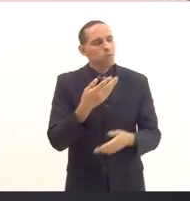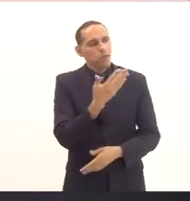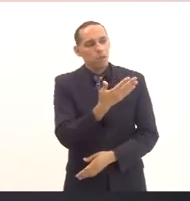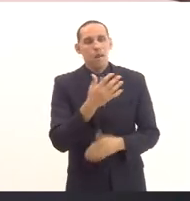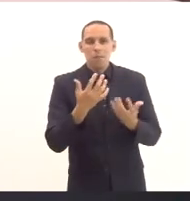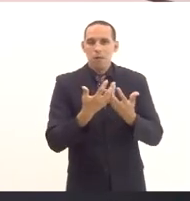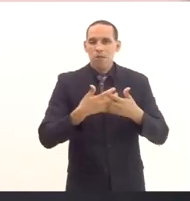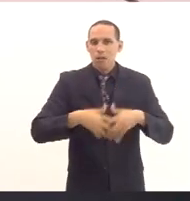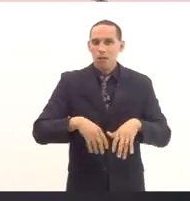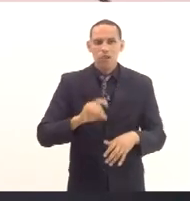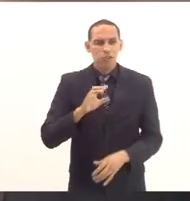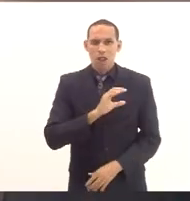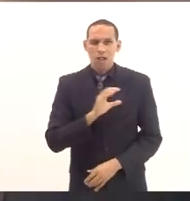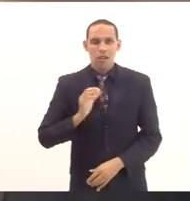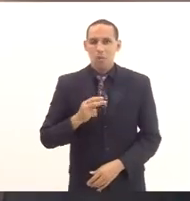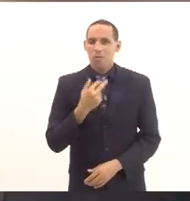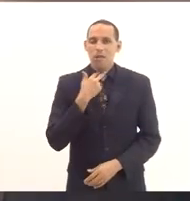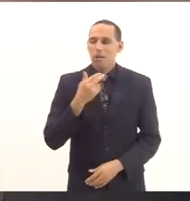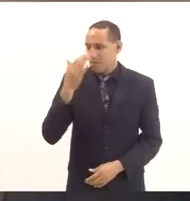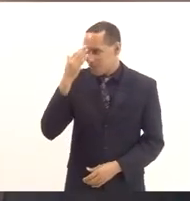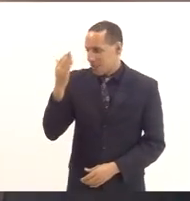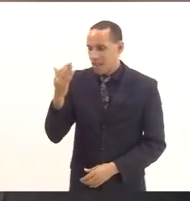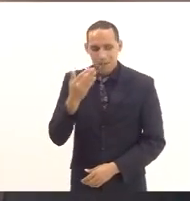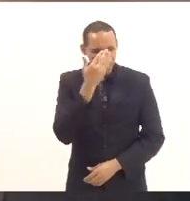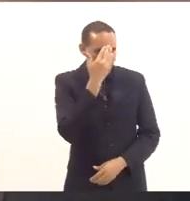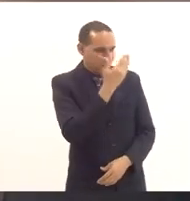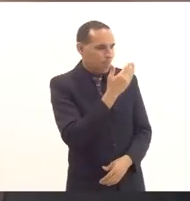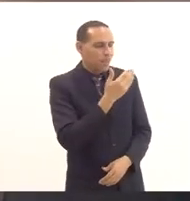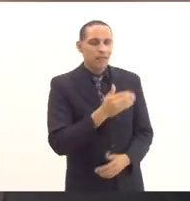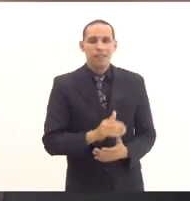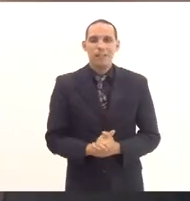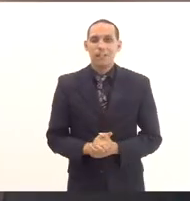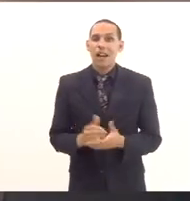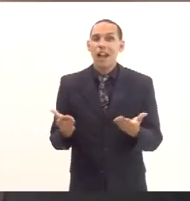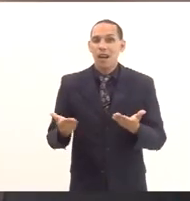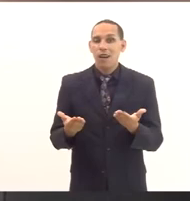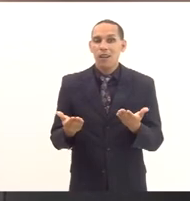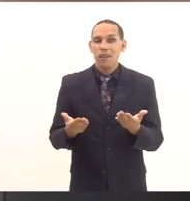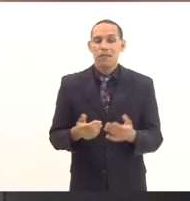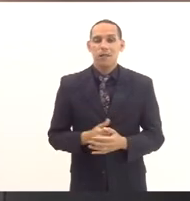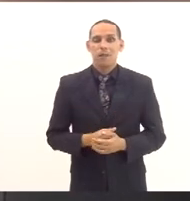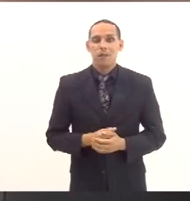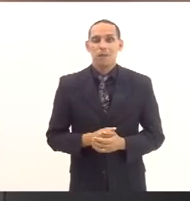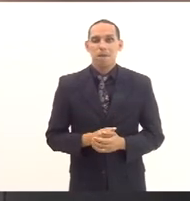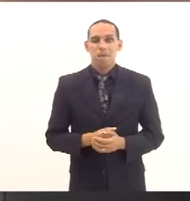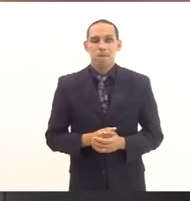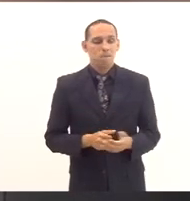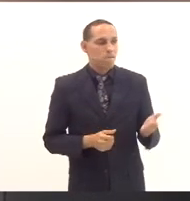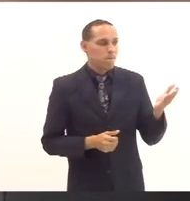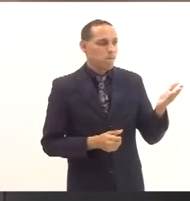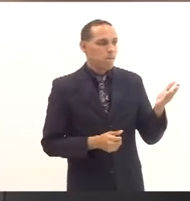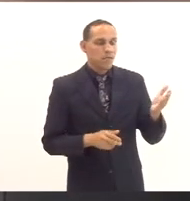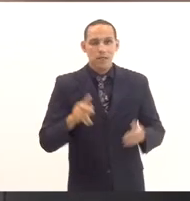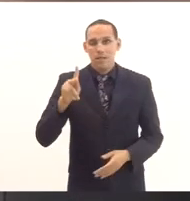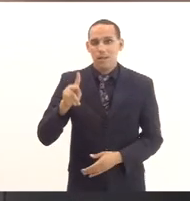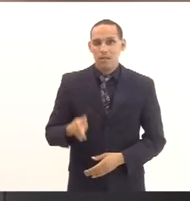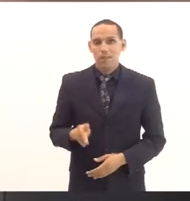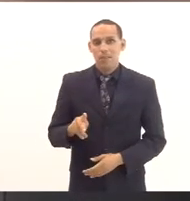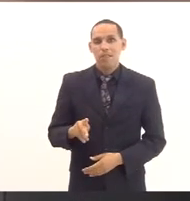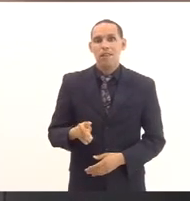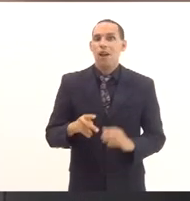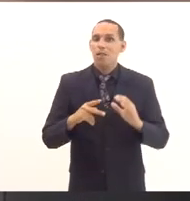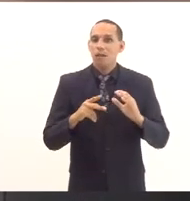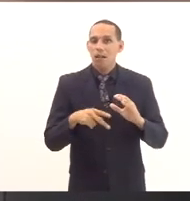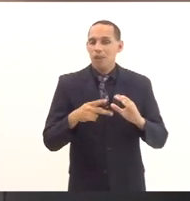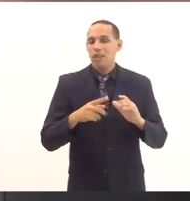melhor Deputado agregar motozan brigada natal vou passar a palavra para o presidente da Câmara depois para o